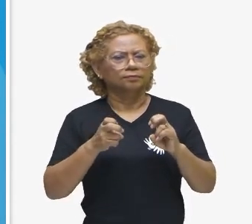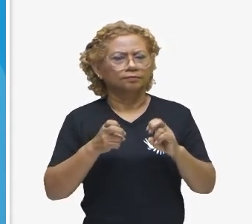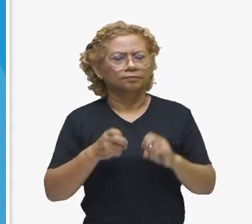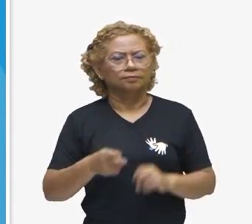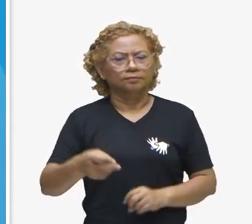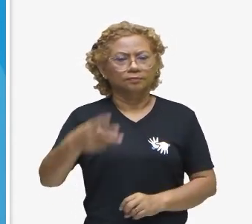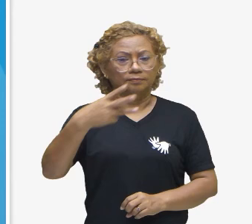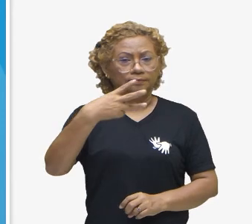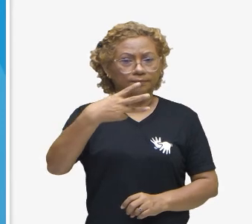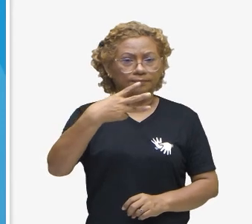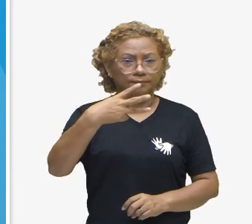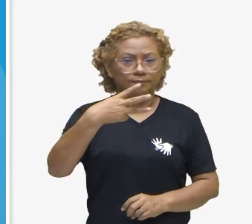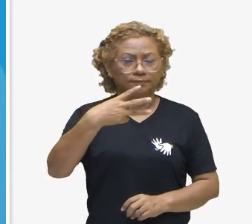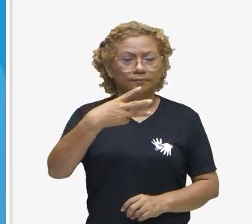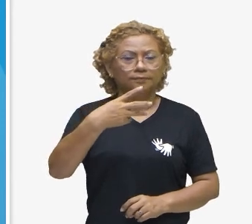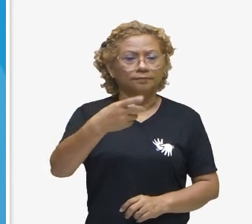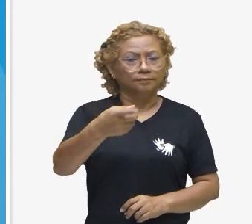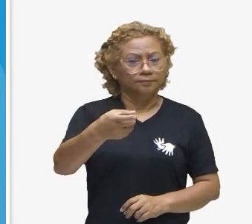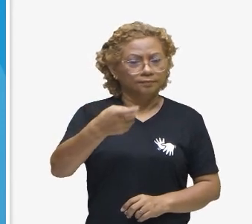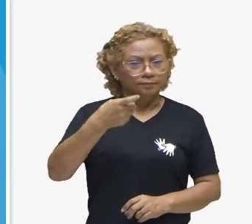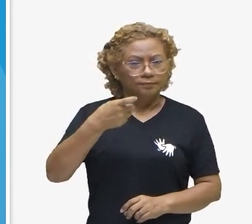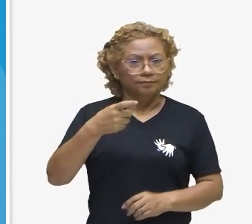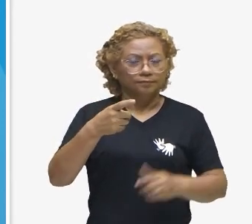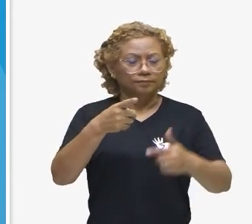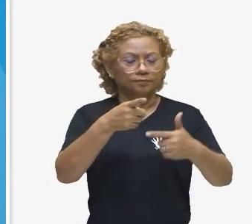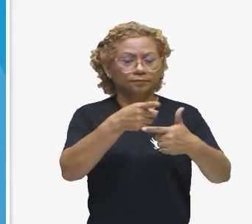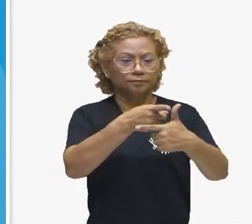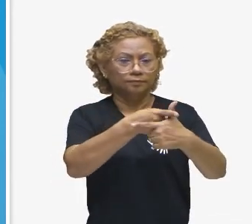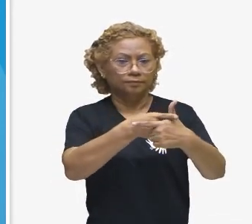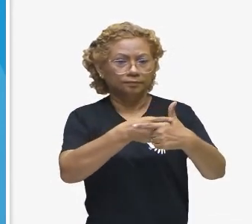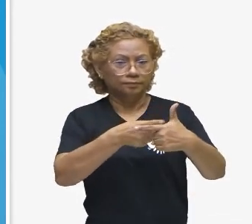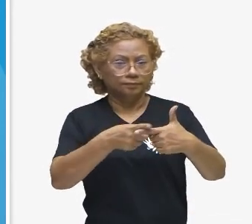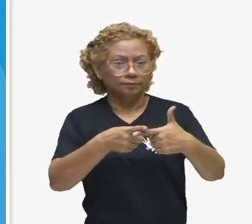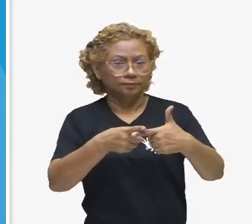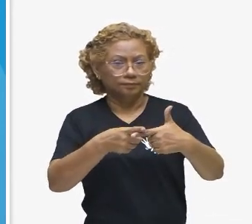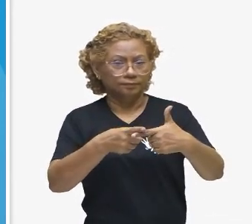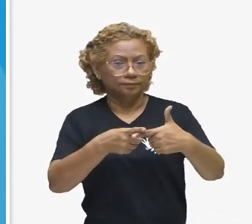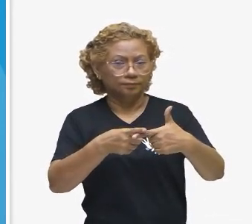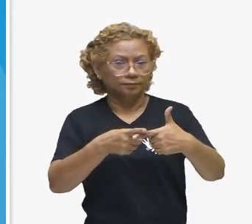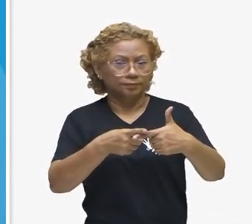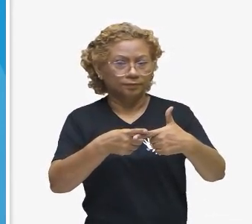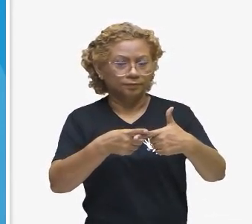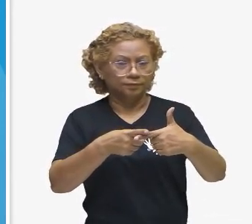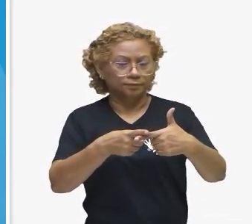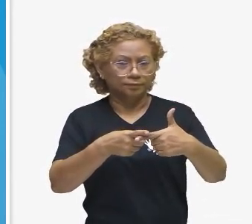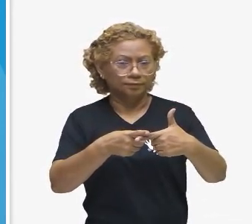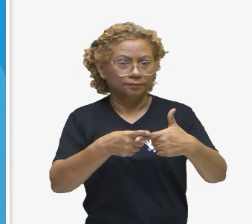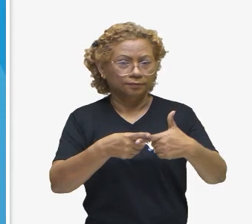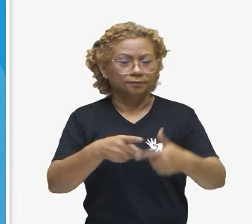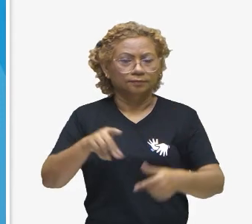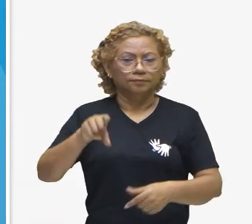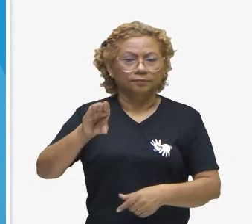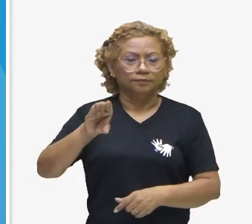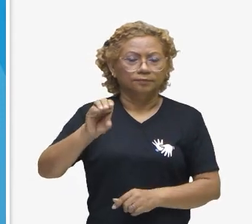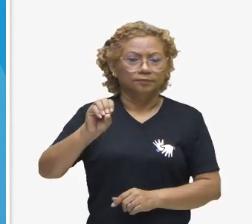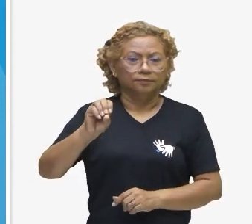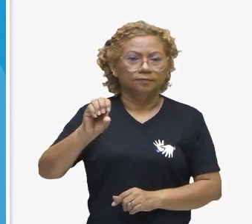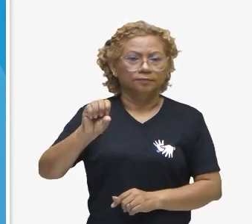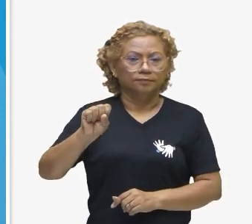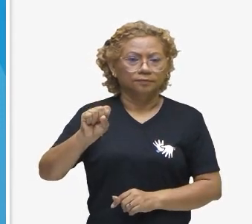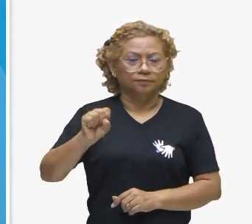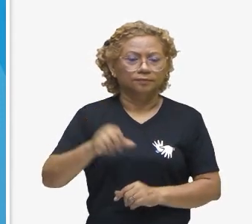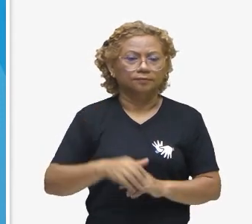o quê? Dividiu o período da função cosseno. Então,